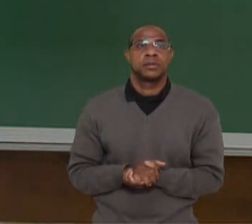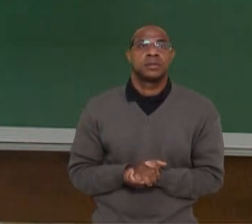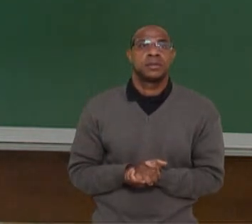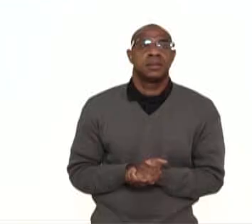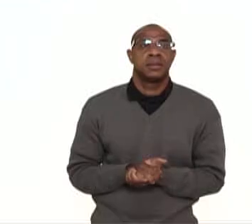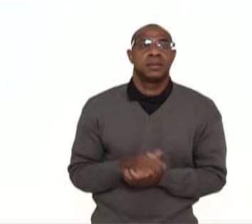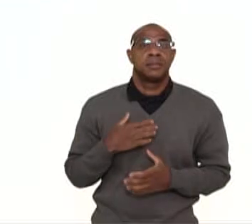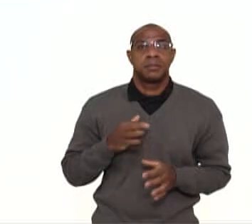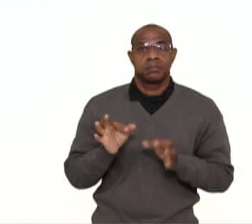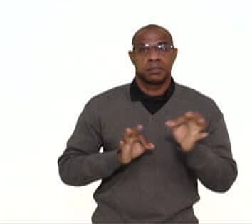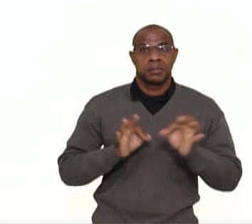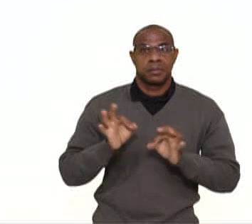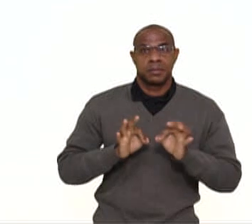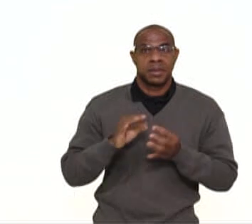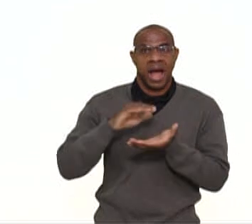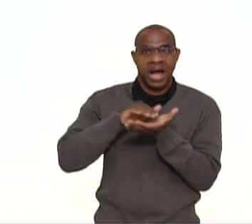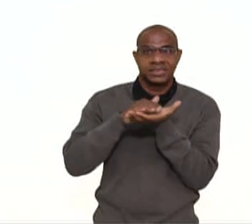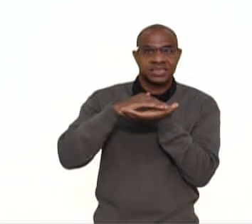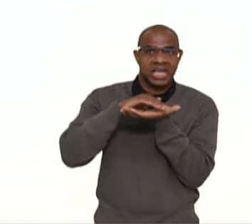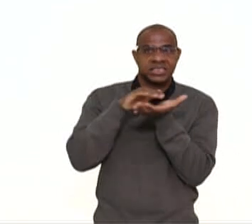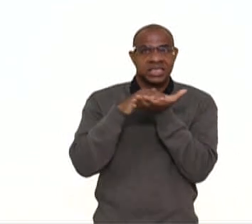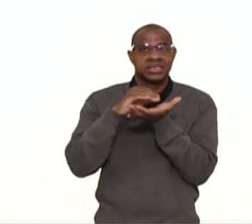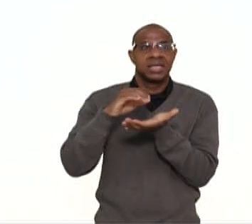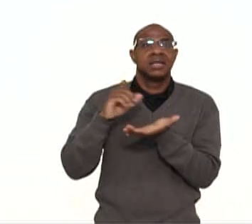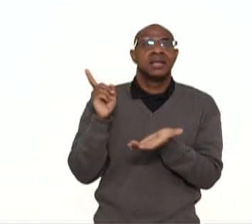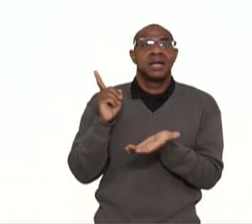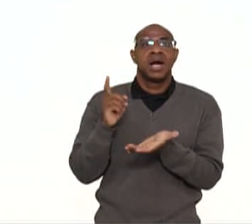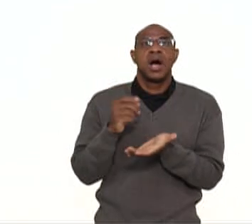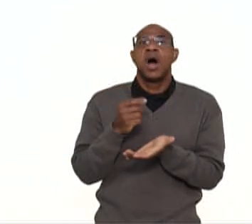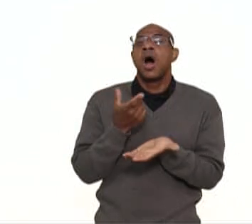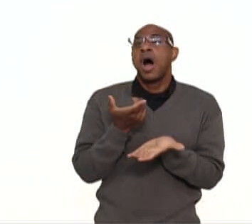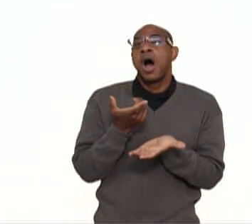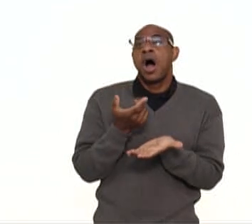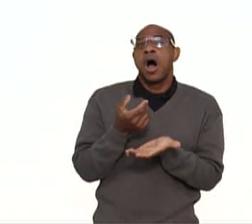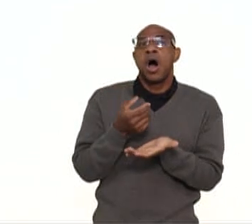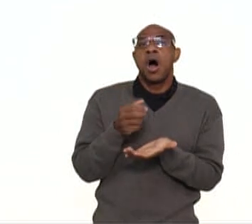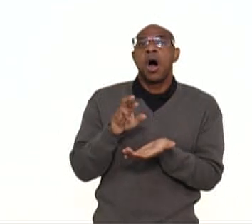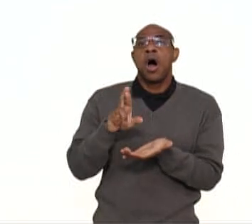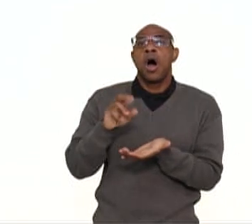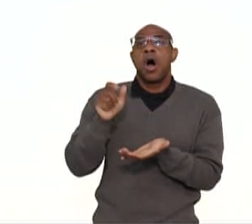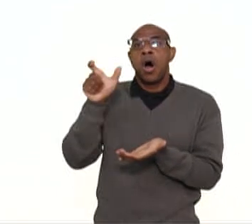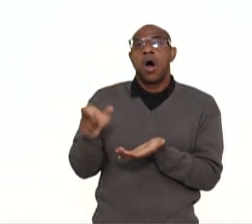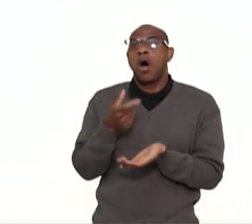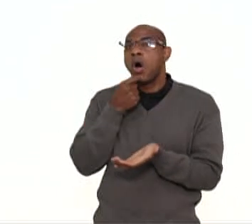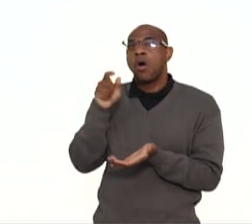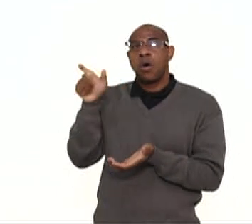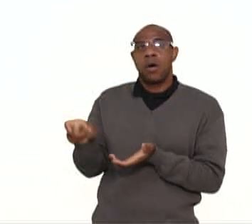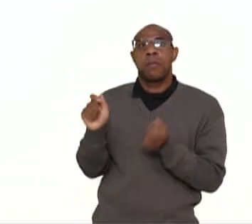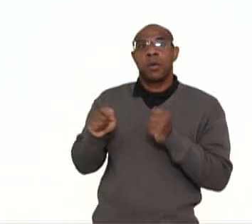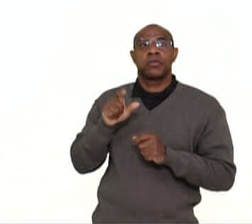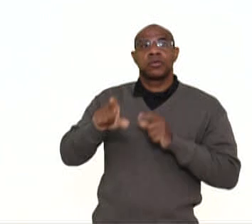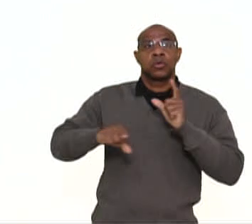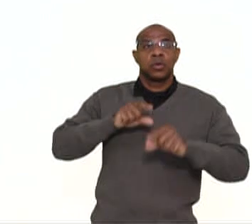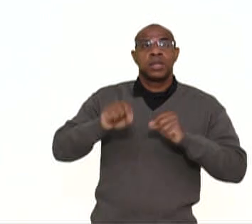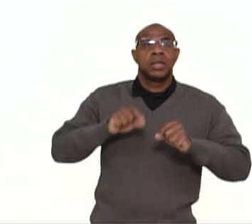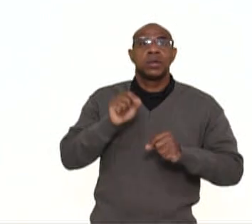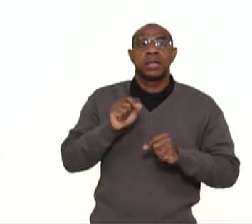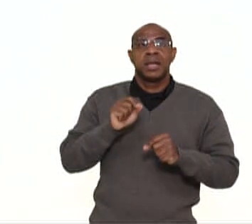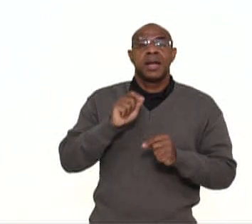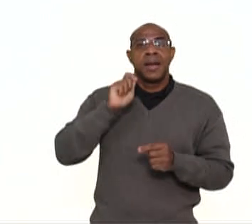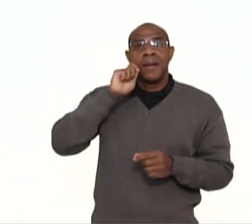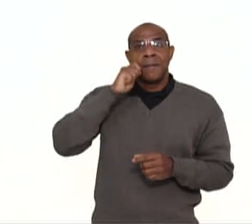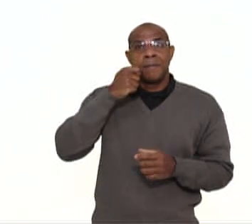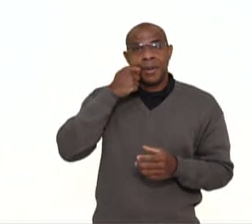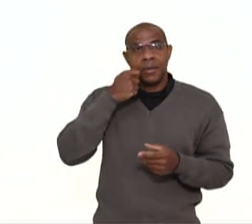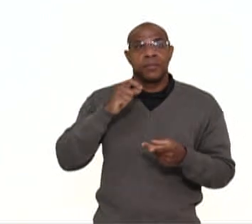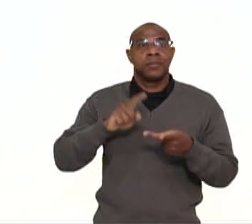Para preparar um sanduíche, Roberto pode escolher entre pão de forma e pão francês, entre presunto,